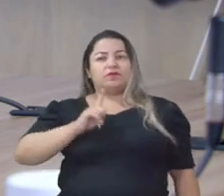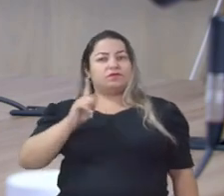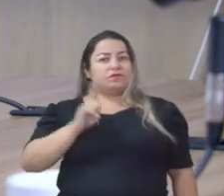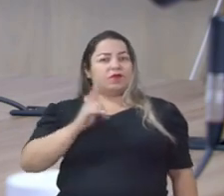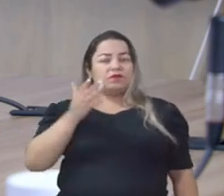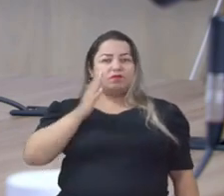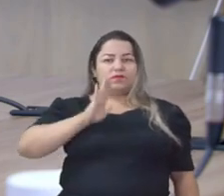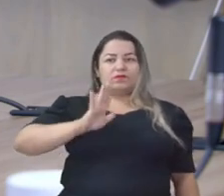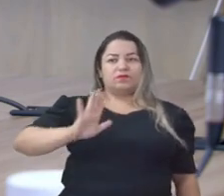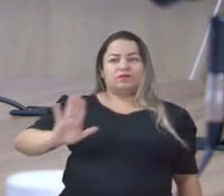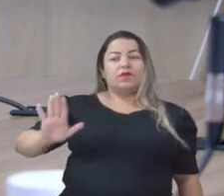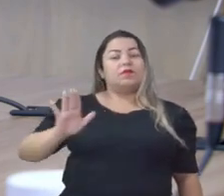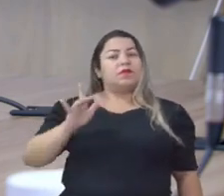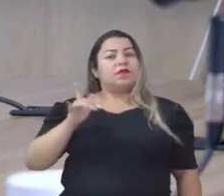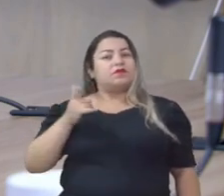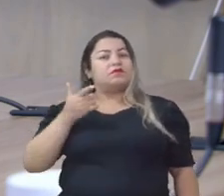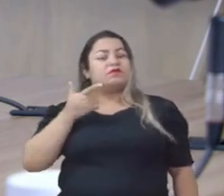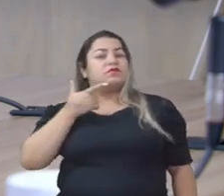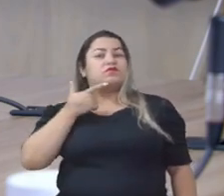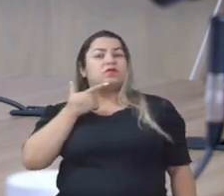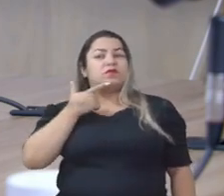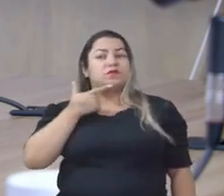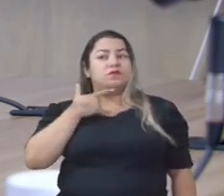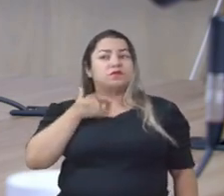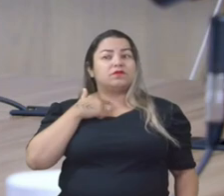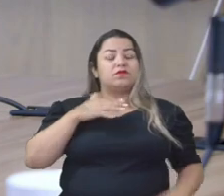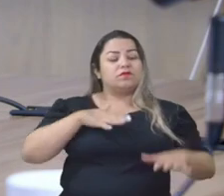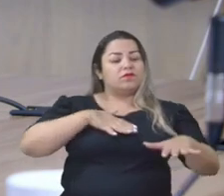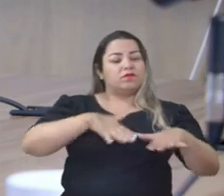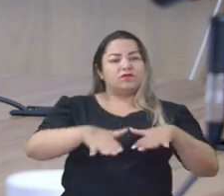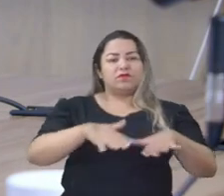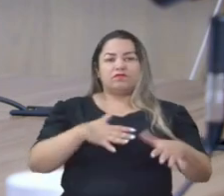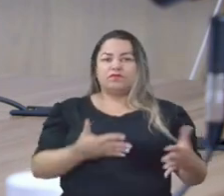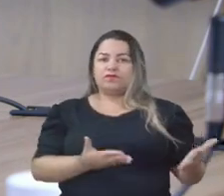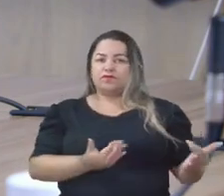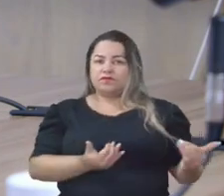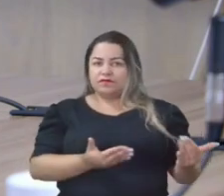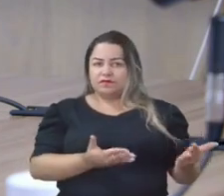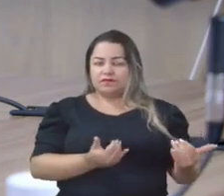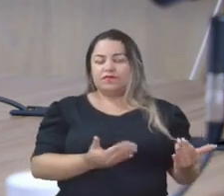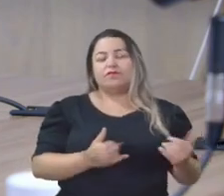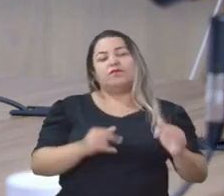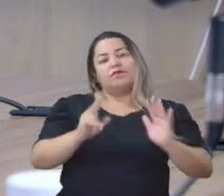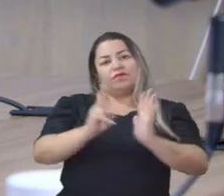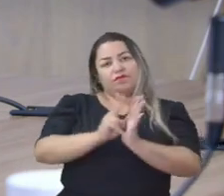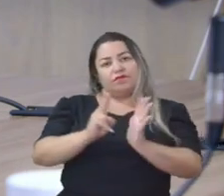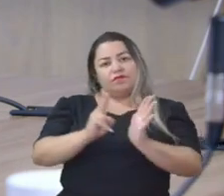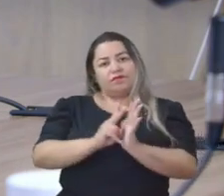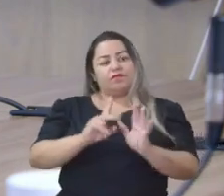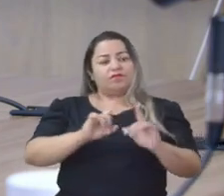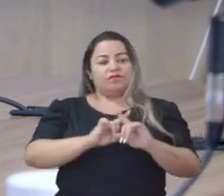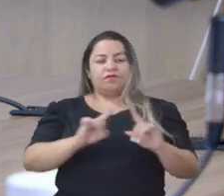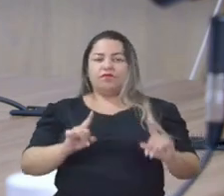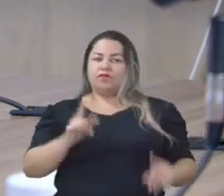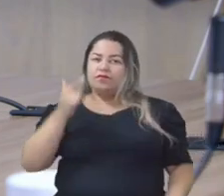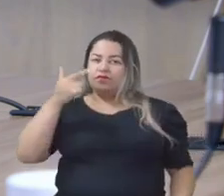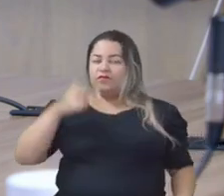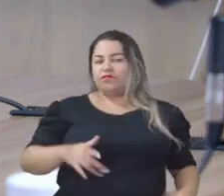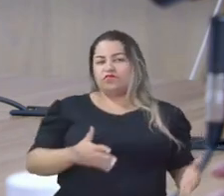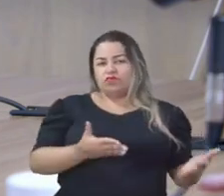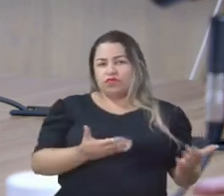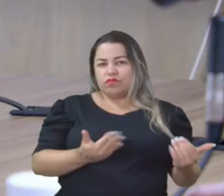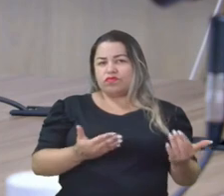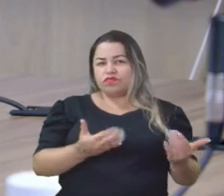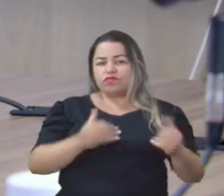repente ter essa intenção, né, de movimentar a juventude indígena, mas que acabou inspirando muitos outros jovens indígenas a